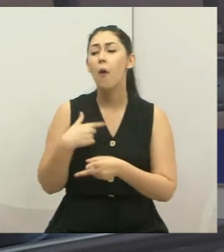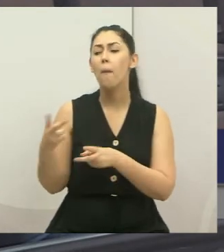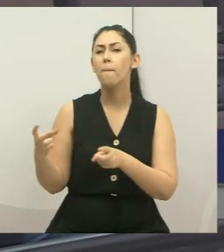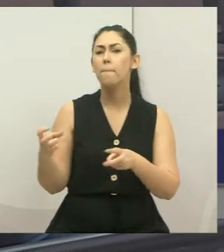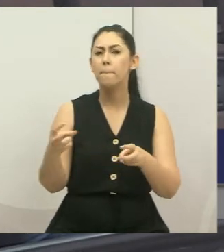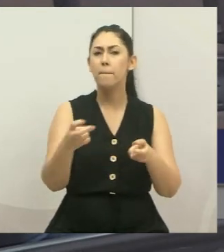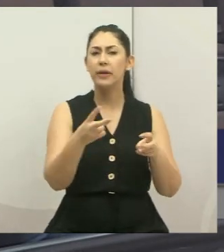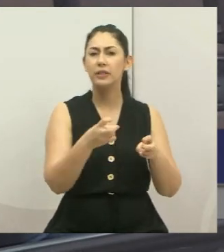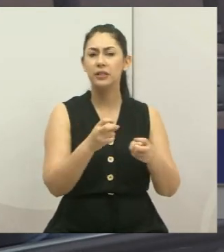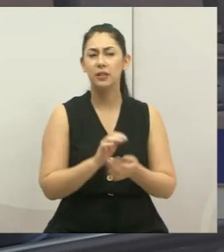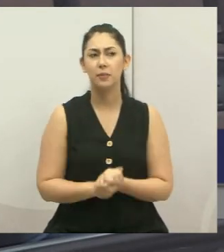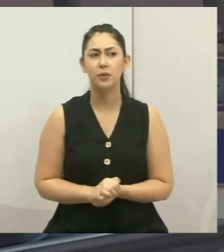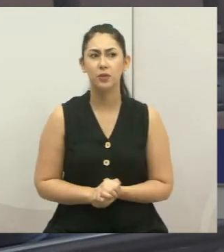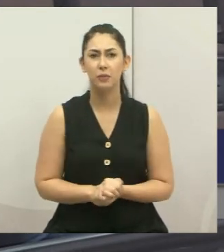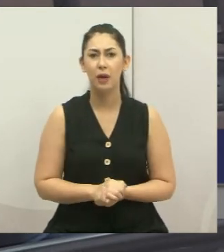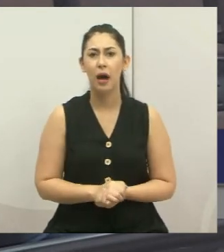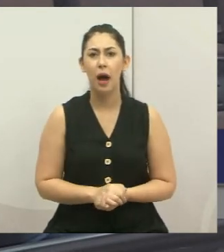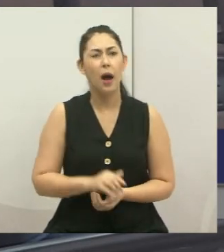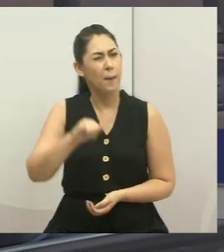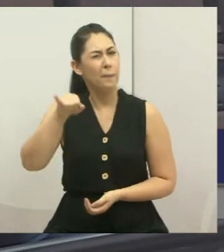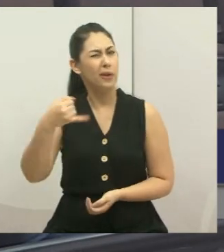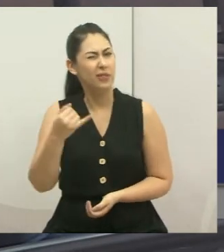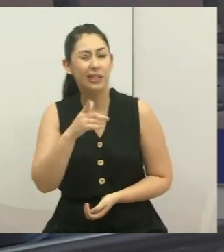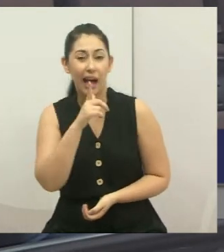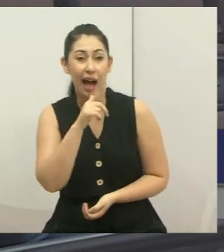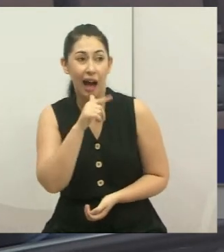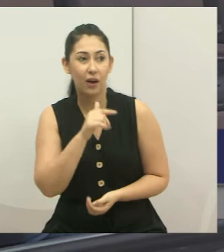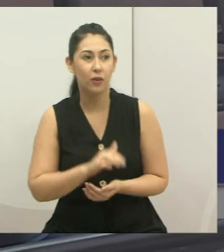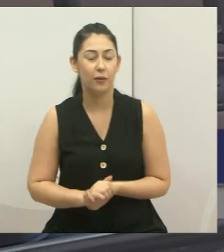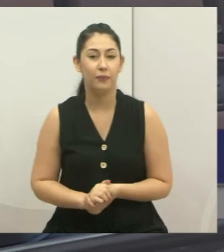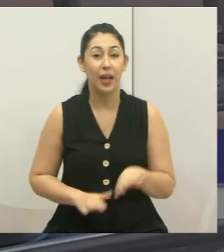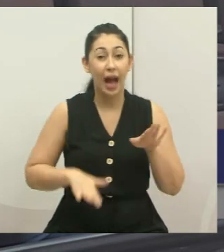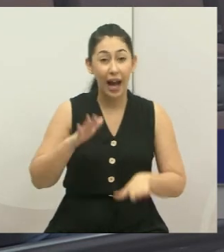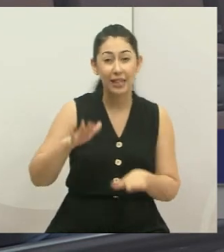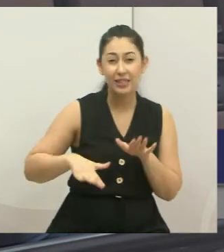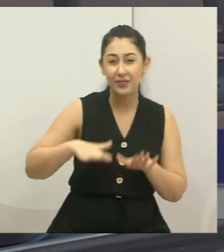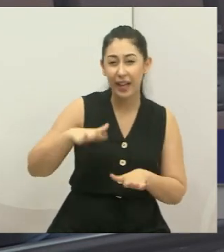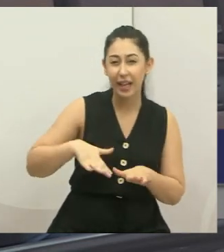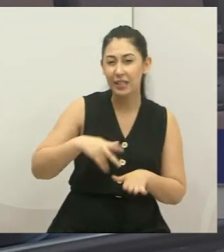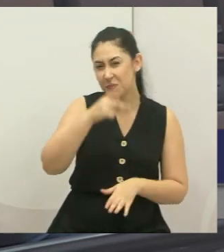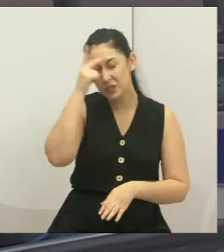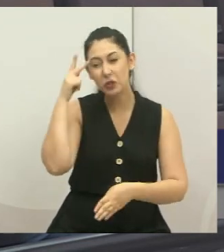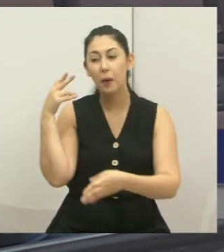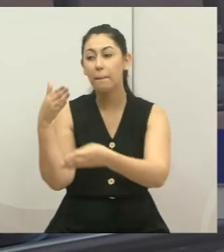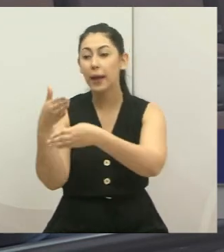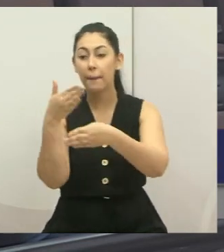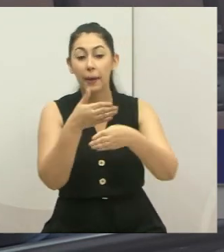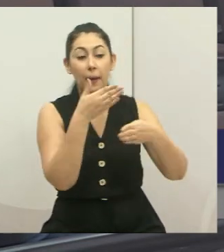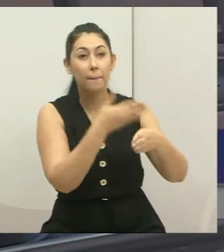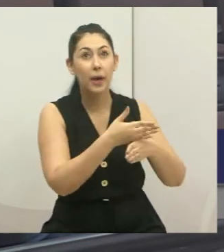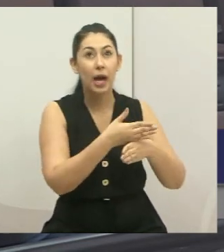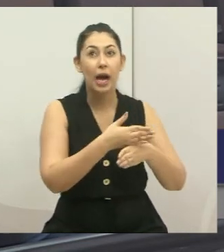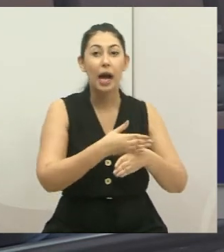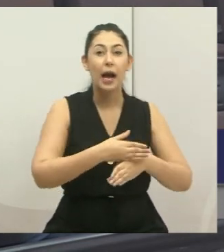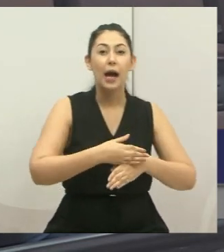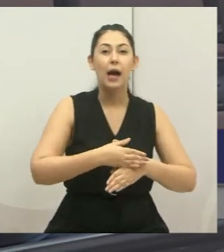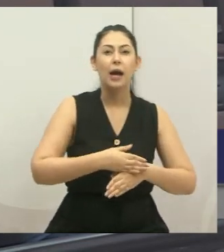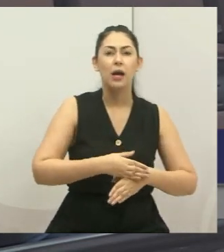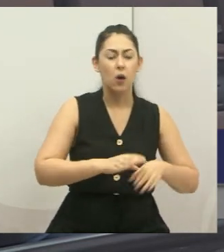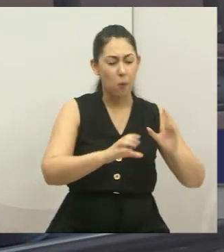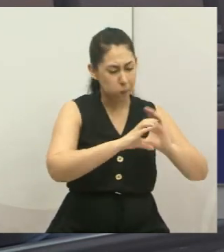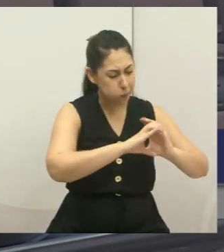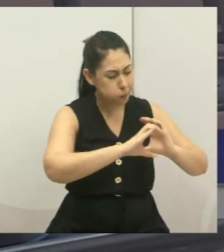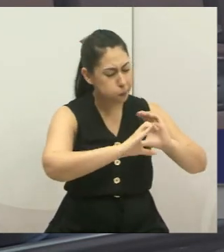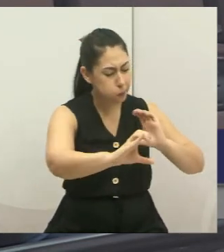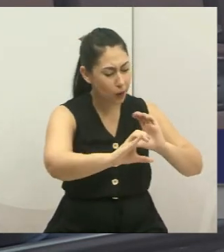aí o ponto do água de reuso, tem momentos que eles vão para as ruas para fazer a retirada de pressão dos canos, abrem hidrante e